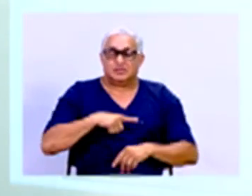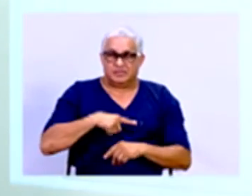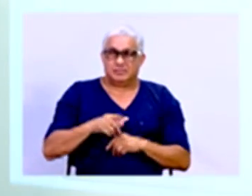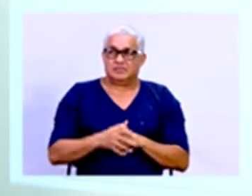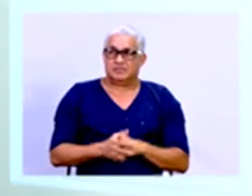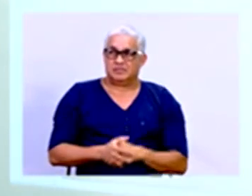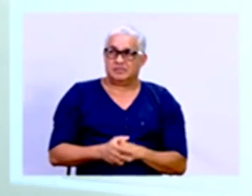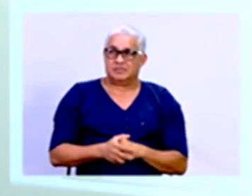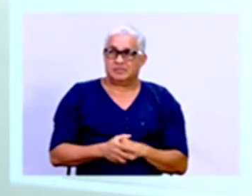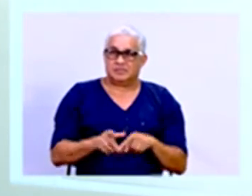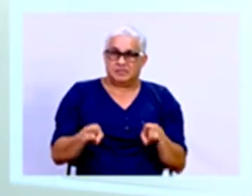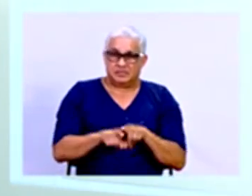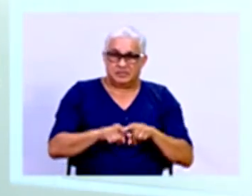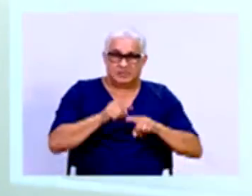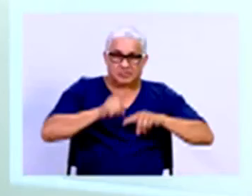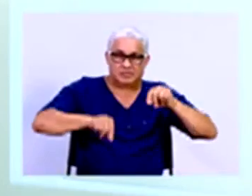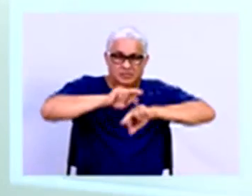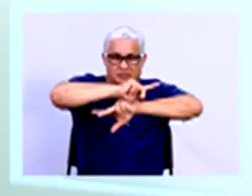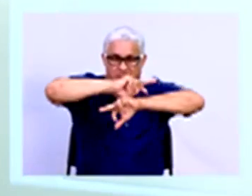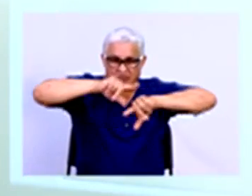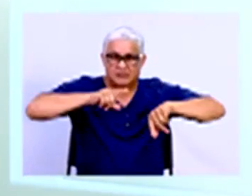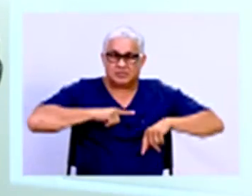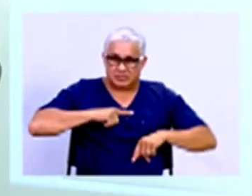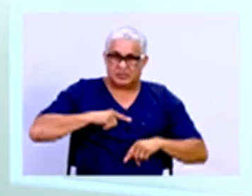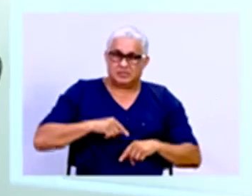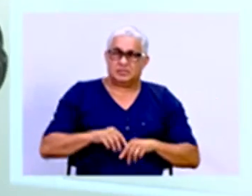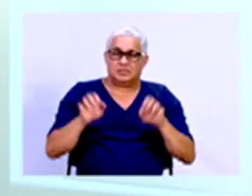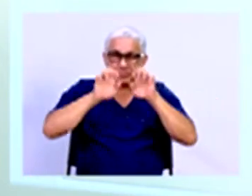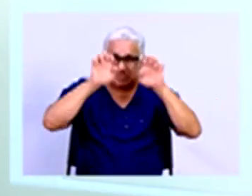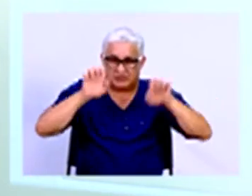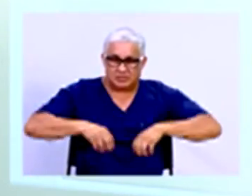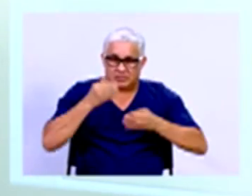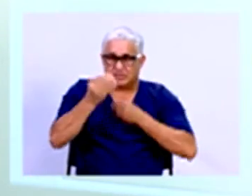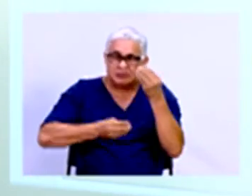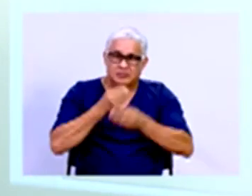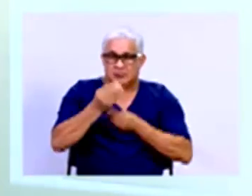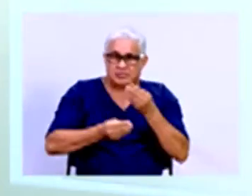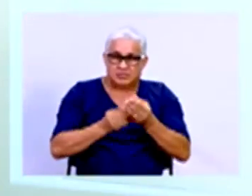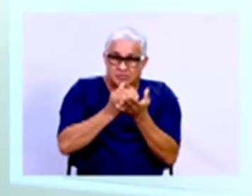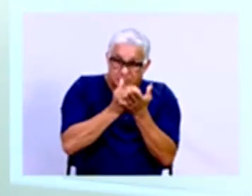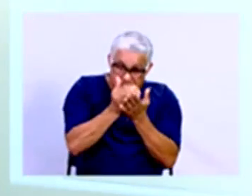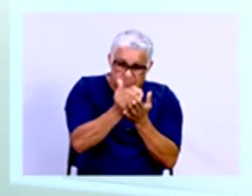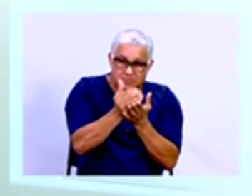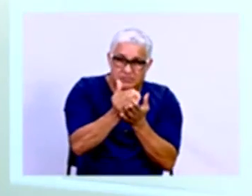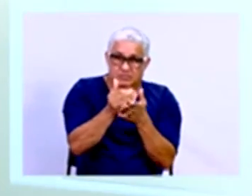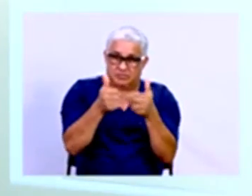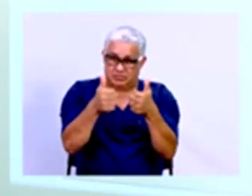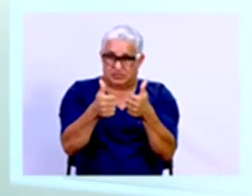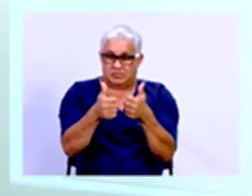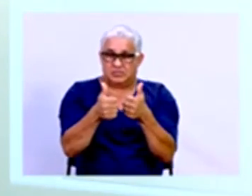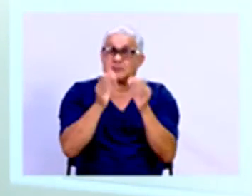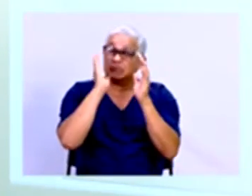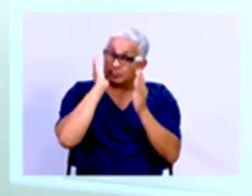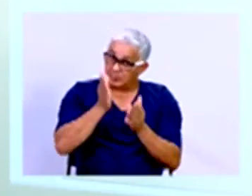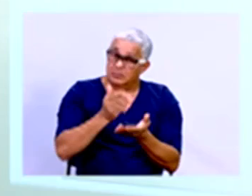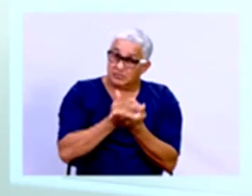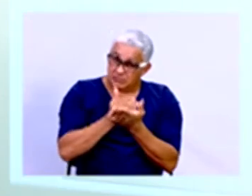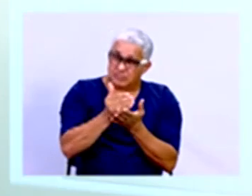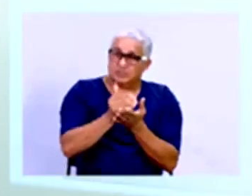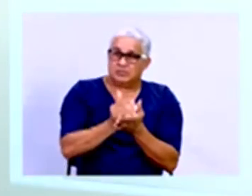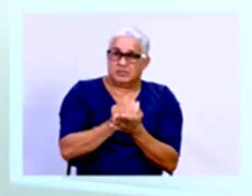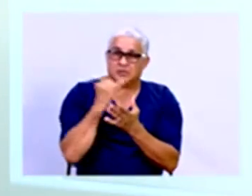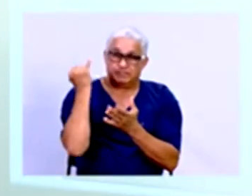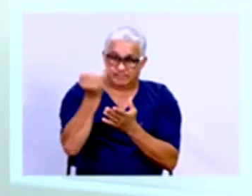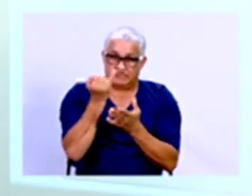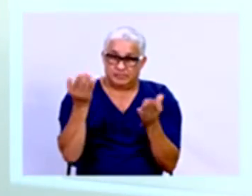O próprio material de vocês já tem muita estrutura de como vocês poderiam começar, certo? Aliás, vocês já começaram, né? É